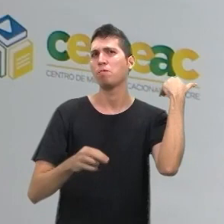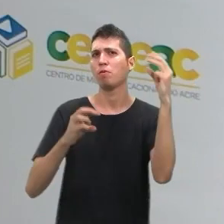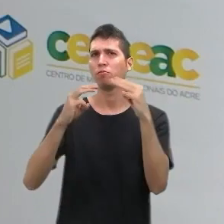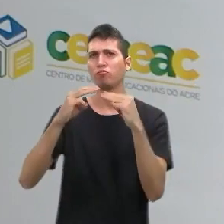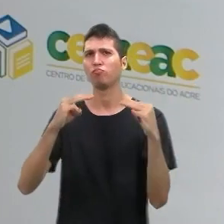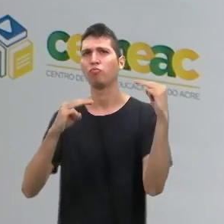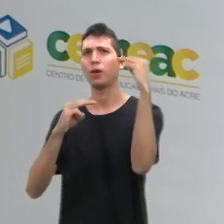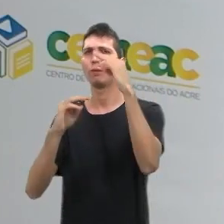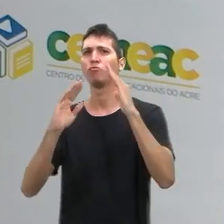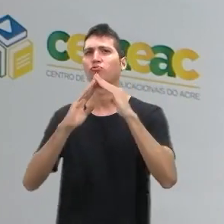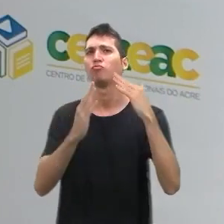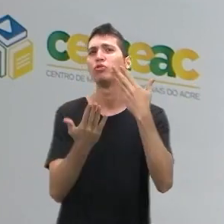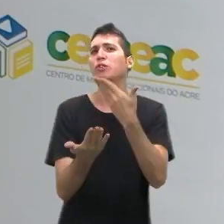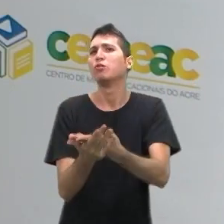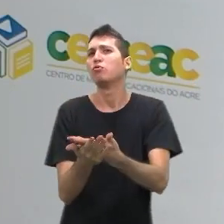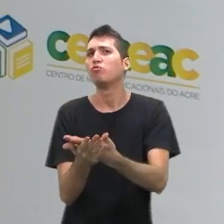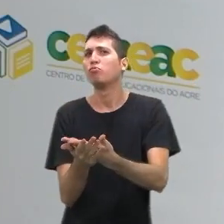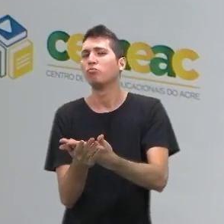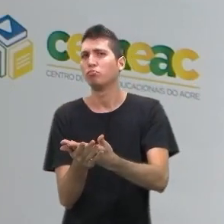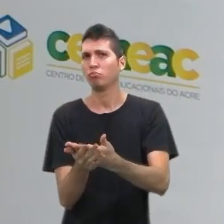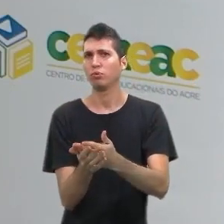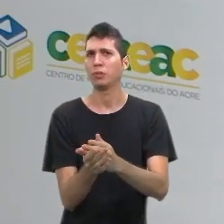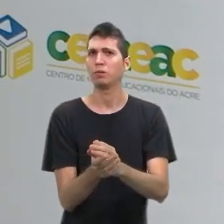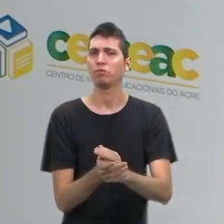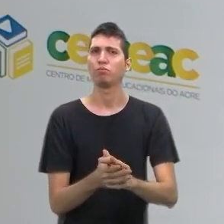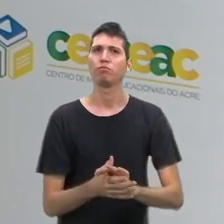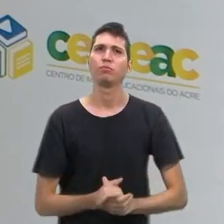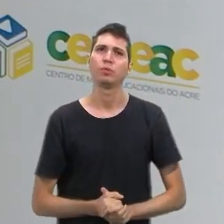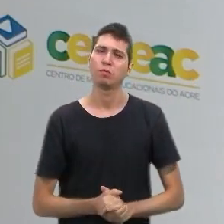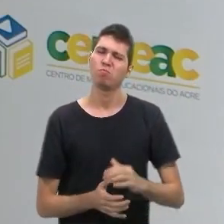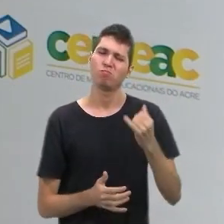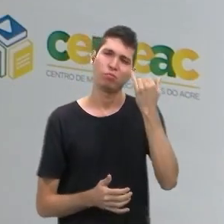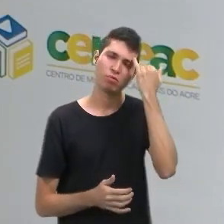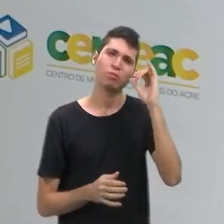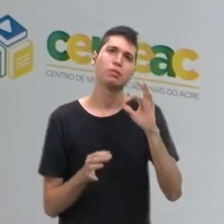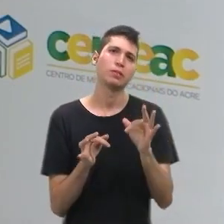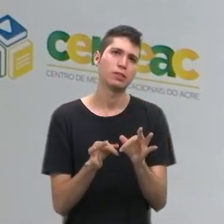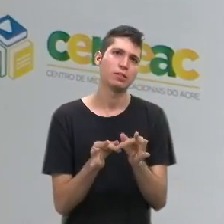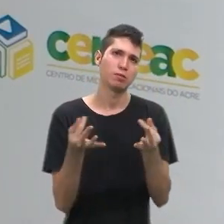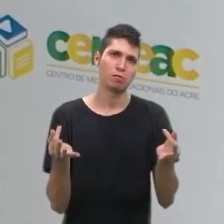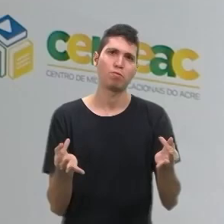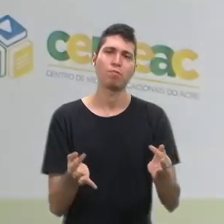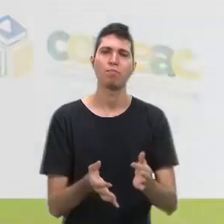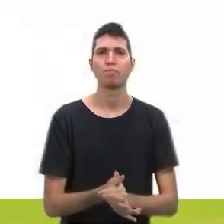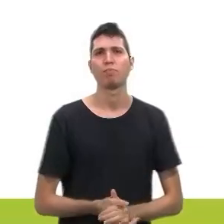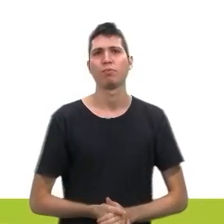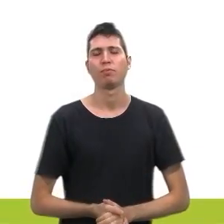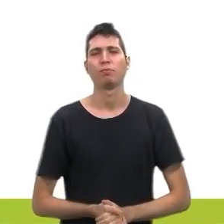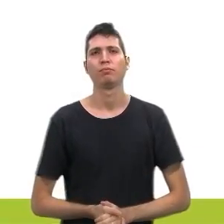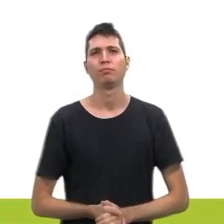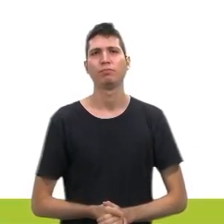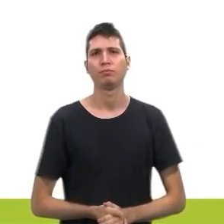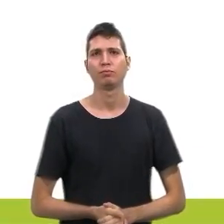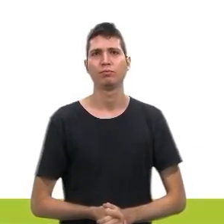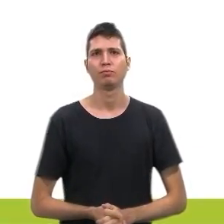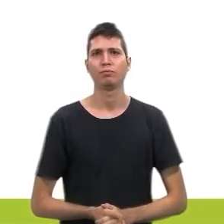escola, ok? Então a média de nota. Então basicamente é isso, é uma ideia bem simples. Vamos lá, vamos seguir aqui.